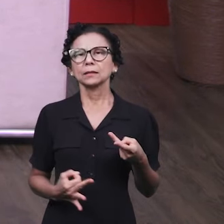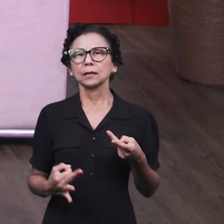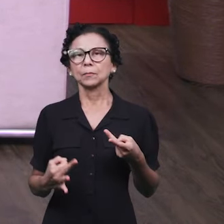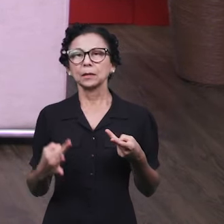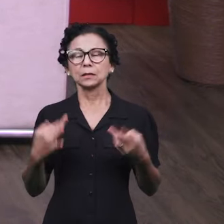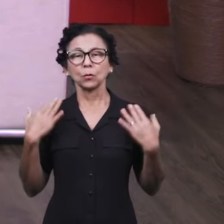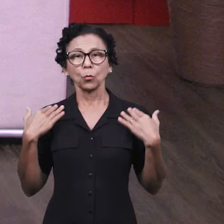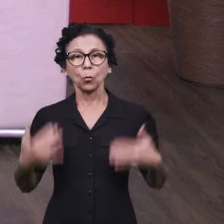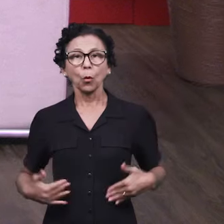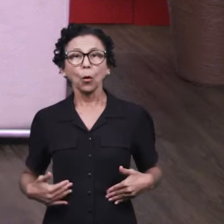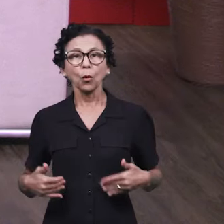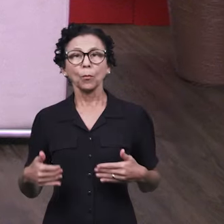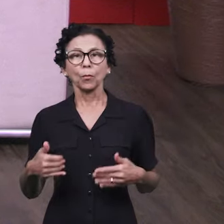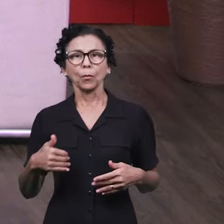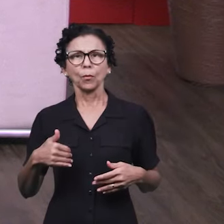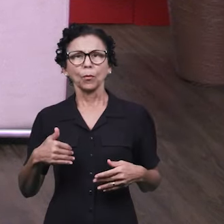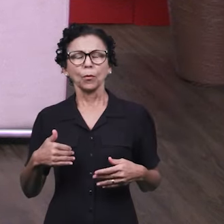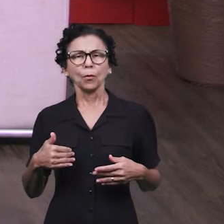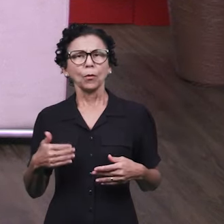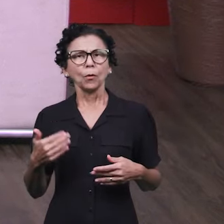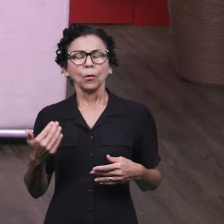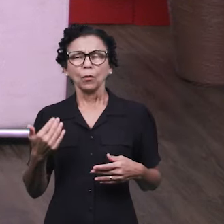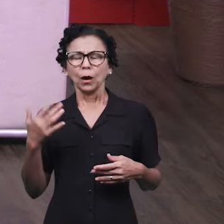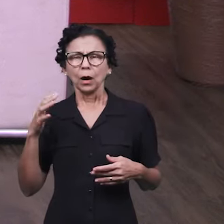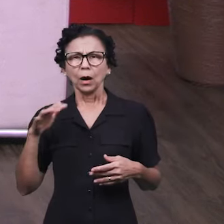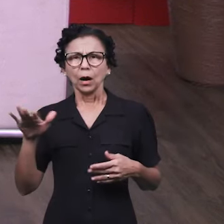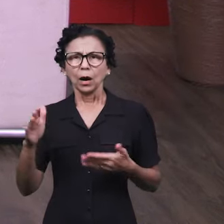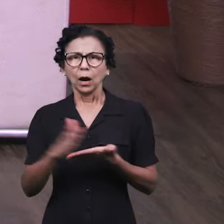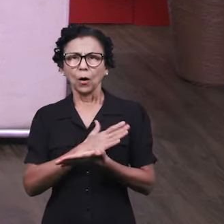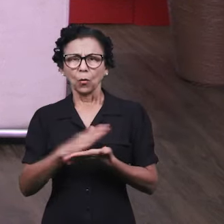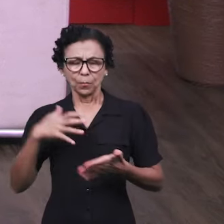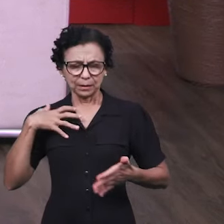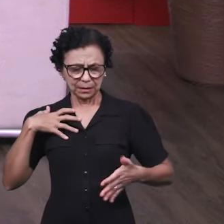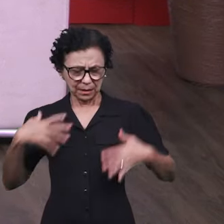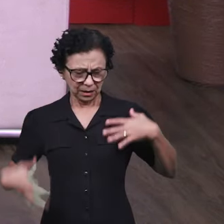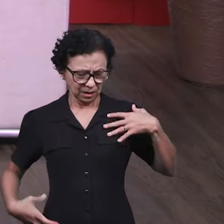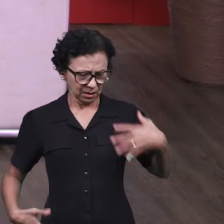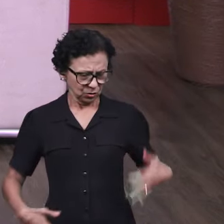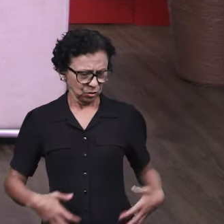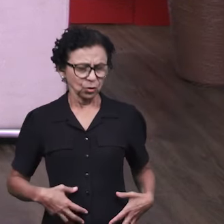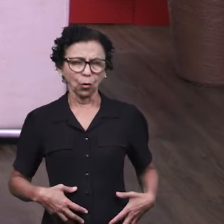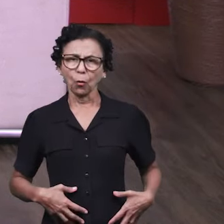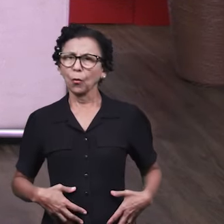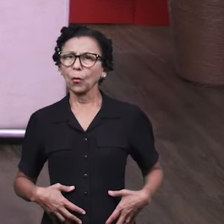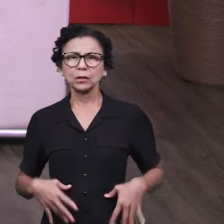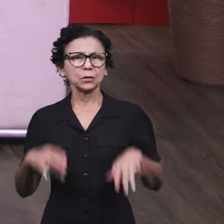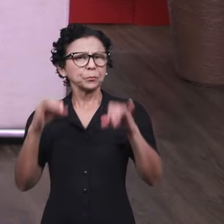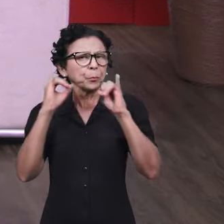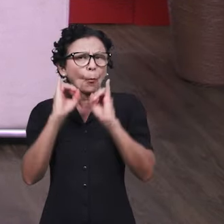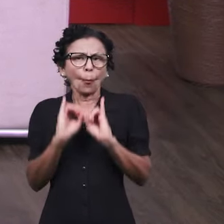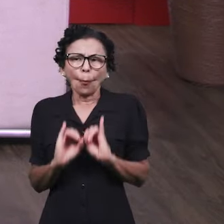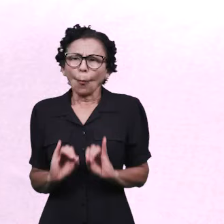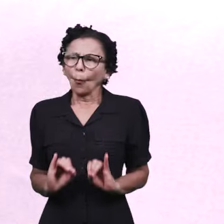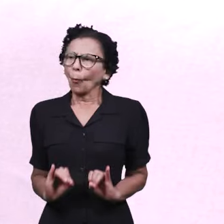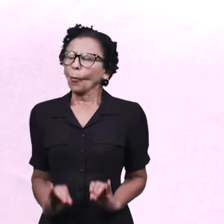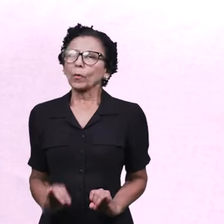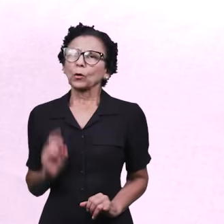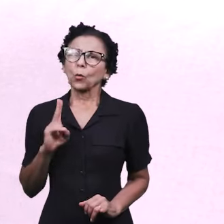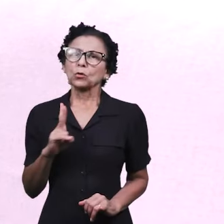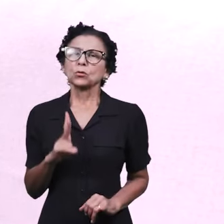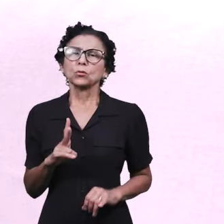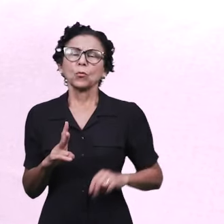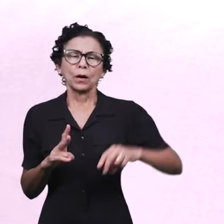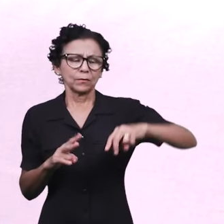regiões do corpo eu não emagrecia essas regiões ela elas continuavam ainda com acúmulo de gordura muito